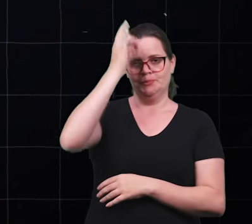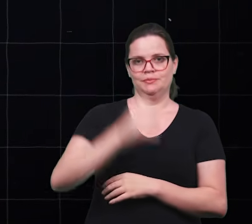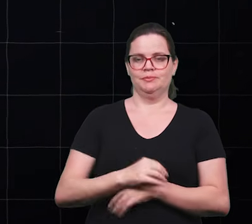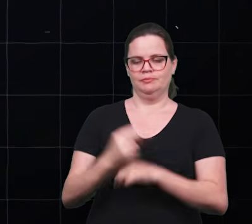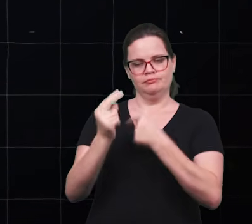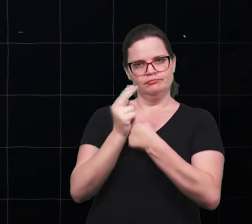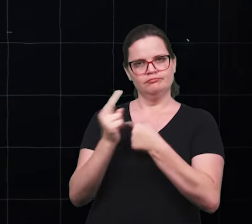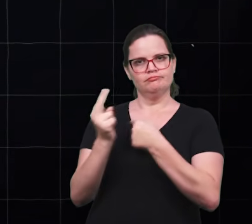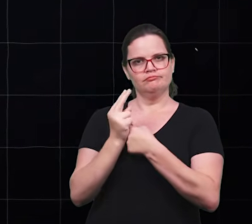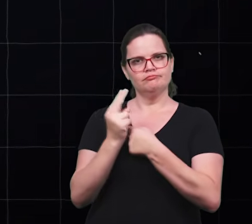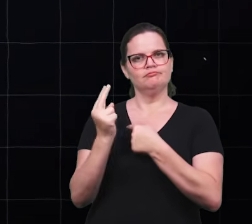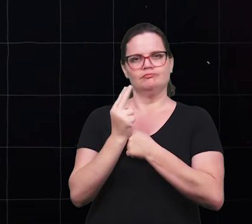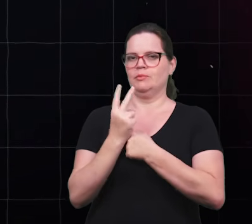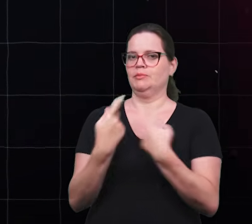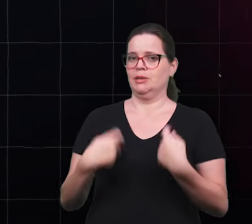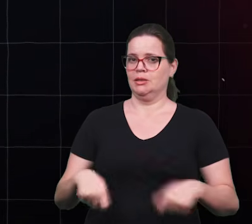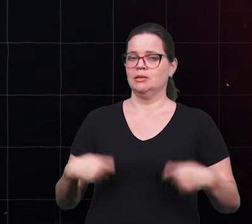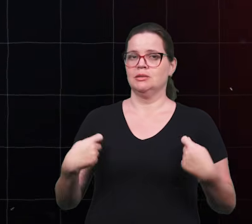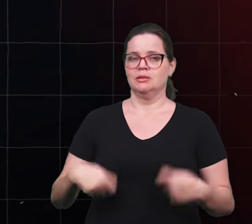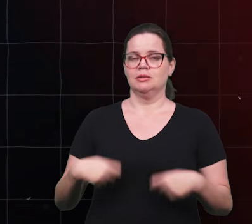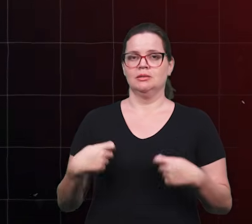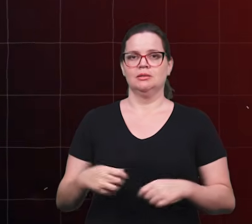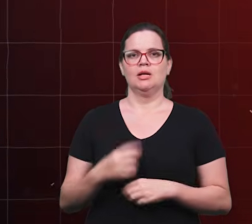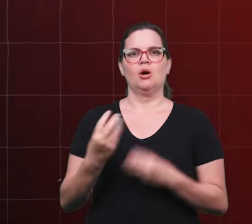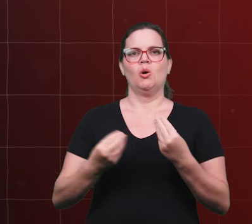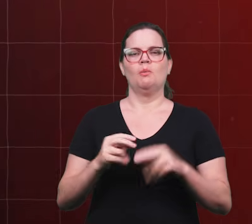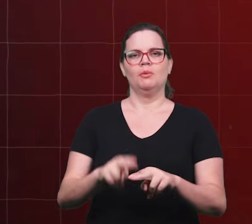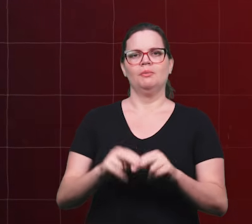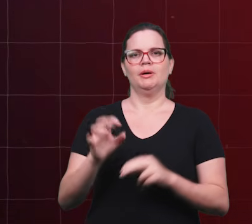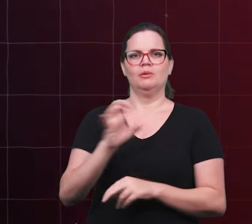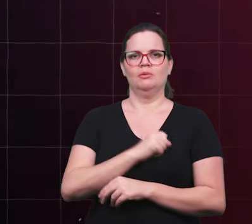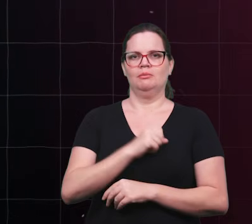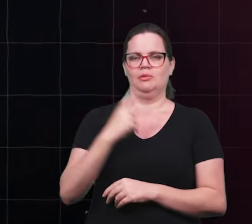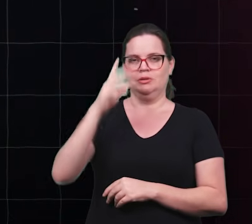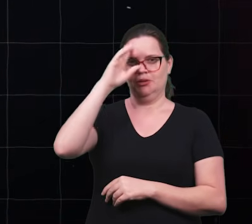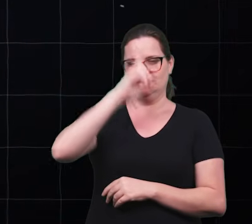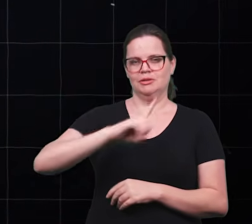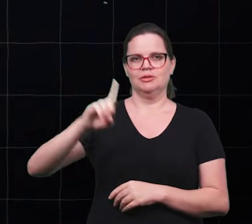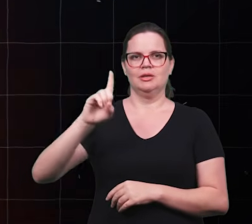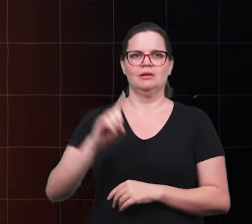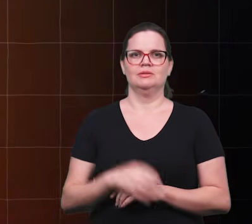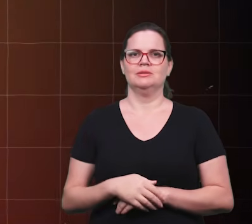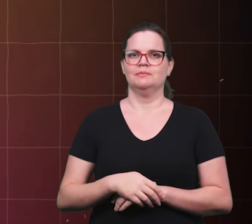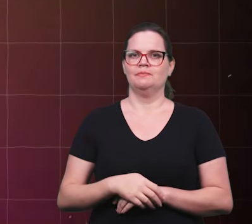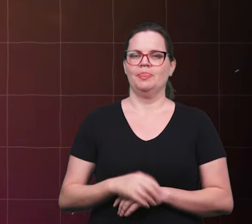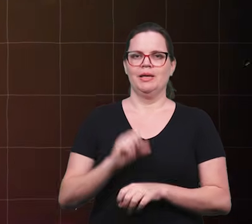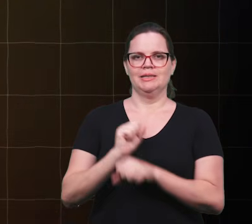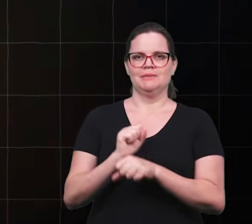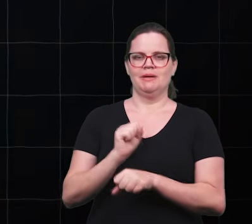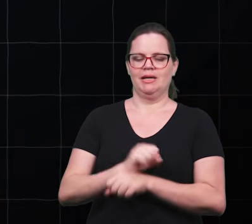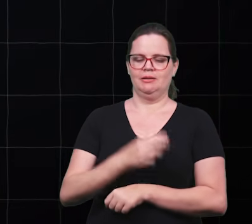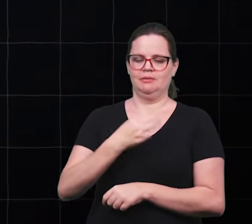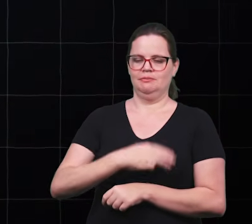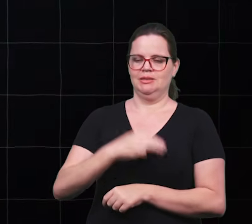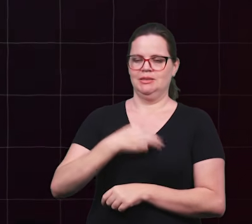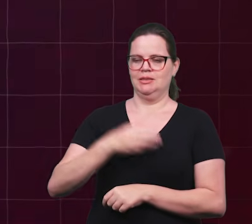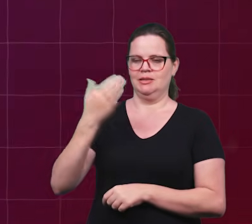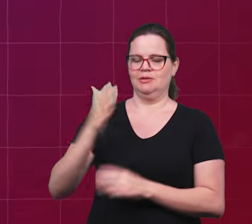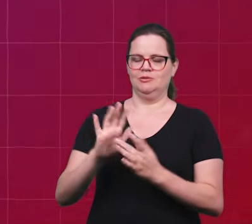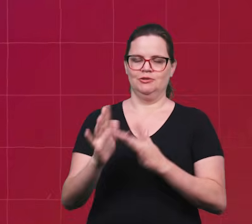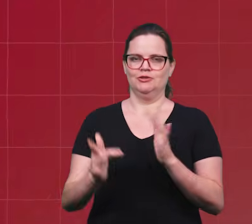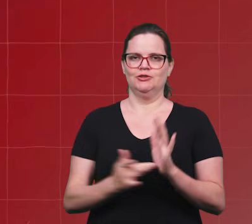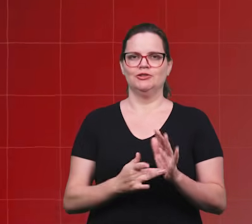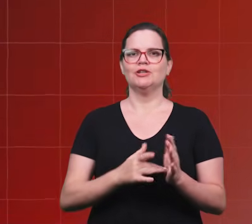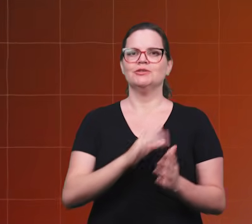conservai a vós mesmos no amor de Deus, esperando a misericórdia de nosso Senhor Jesus